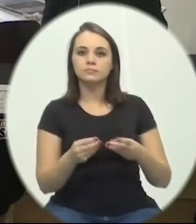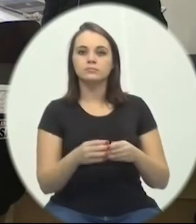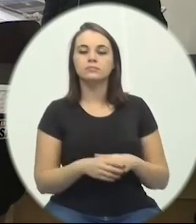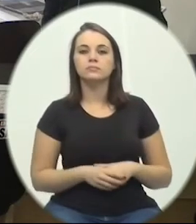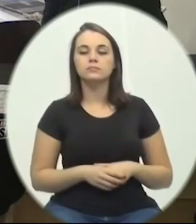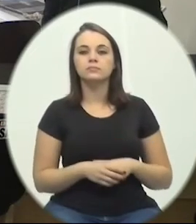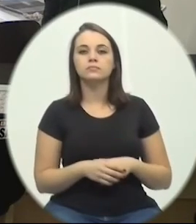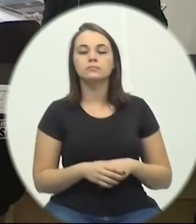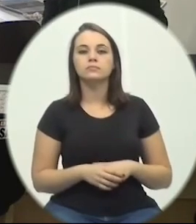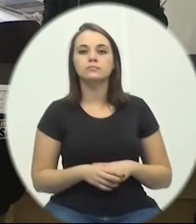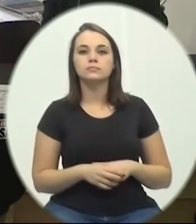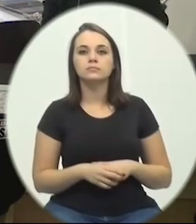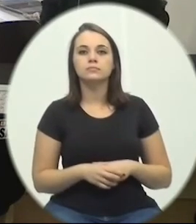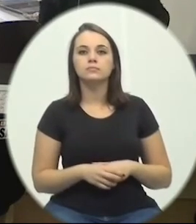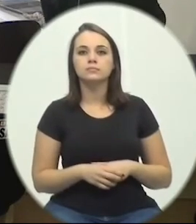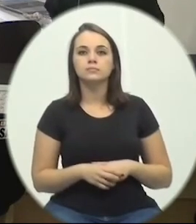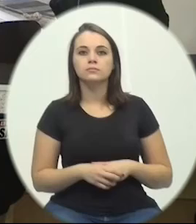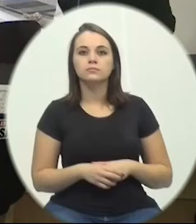unanimidade.